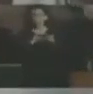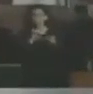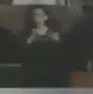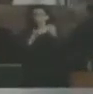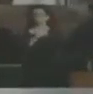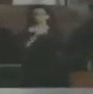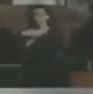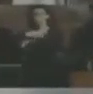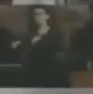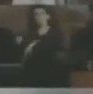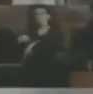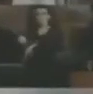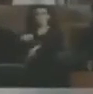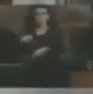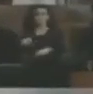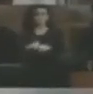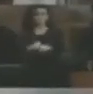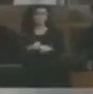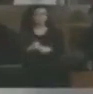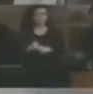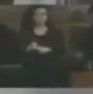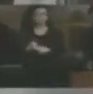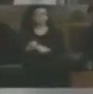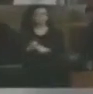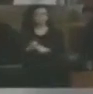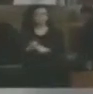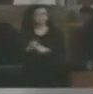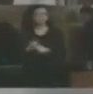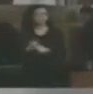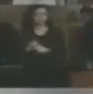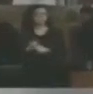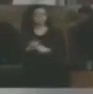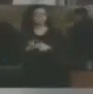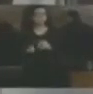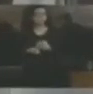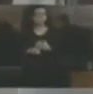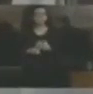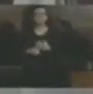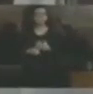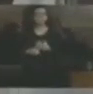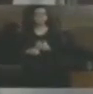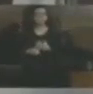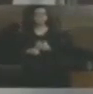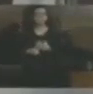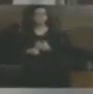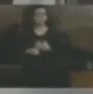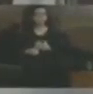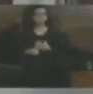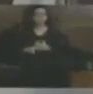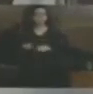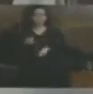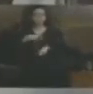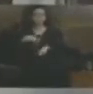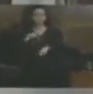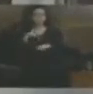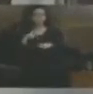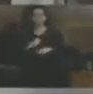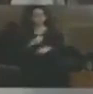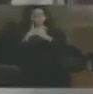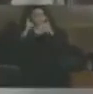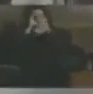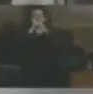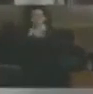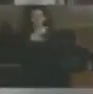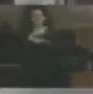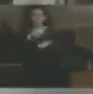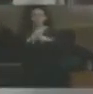venezuelano, colombiano, paraguaio, africano, porra, manda essas porra embora. Sou contra. Nosso país está passando dificuldade. O